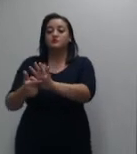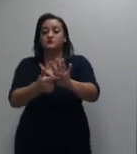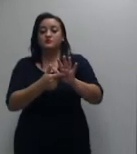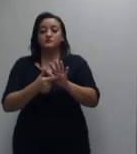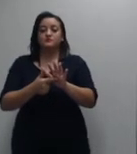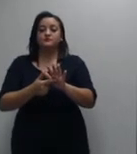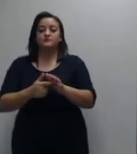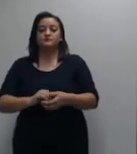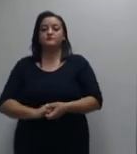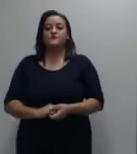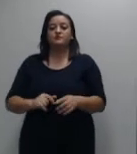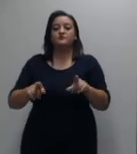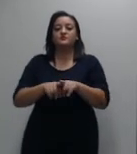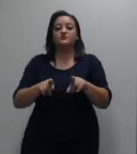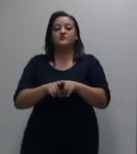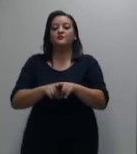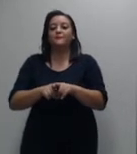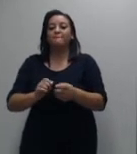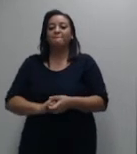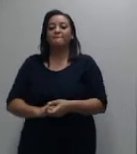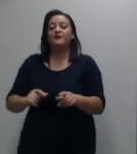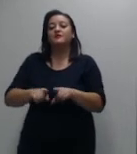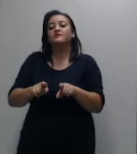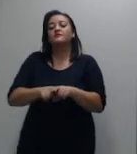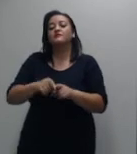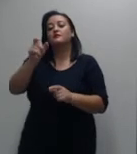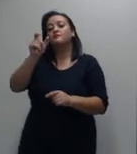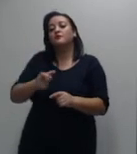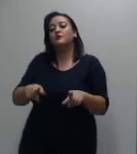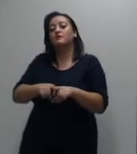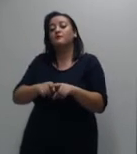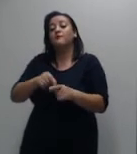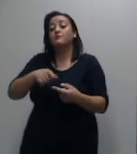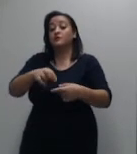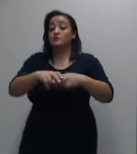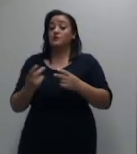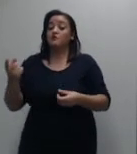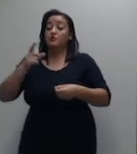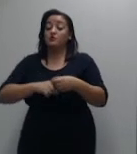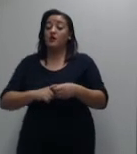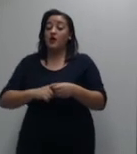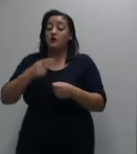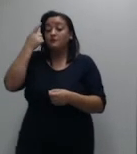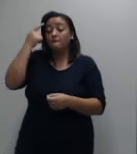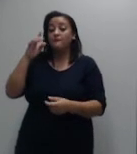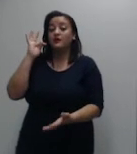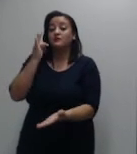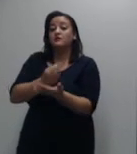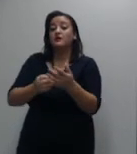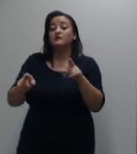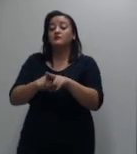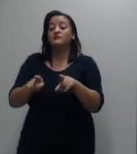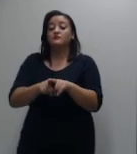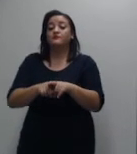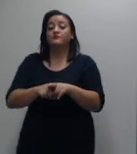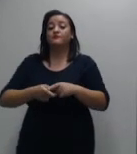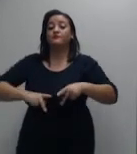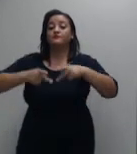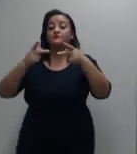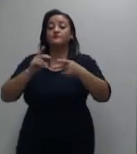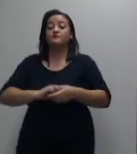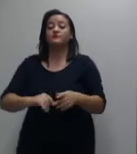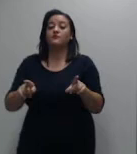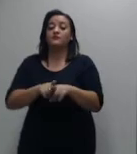relevo da importância que tem a causa para as partes litigantes por isso voltando os olhos a hipótese em apreço os valor atribuído à causa